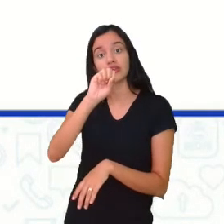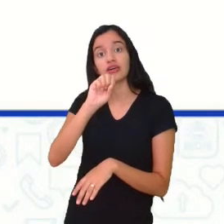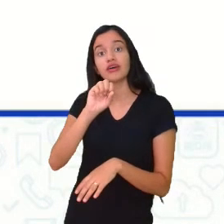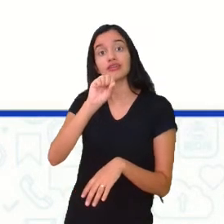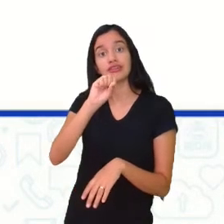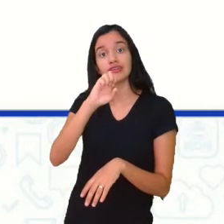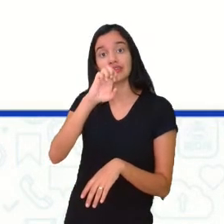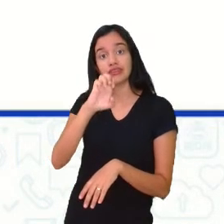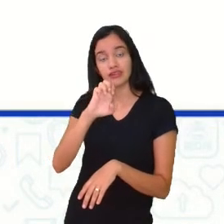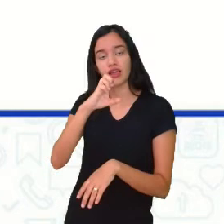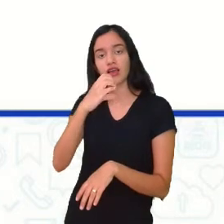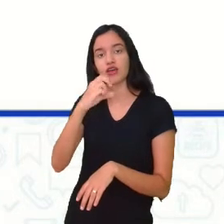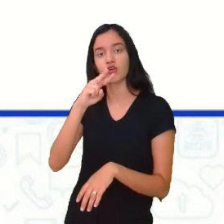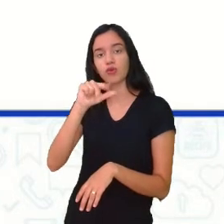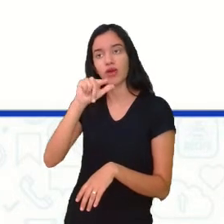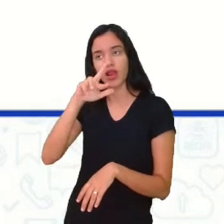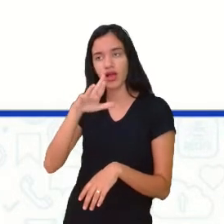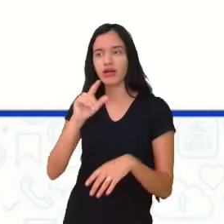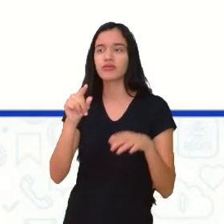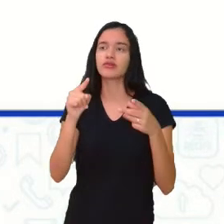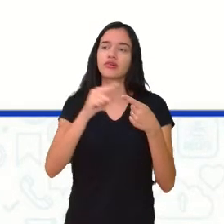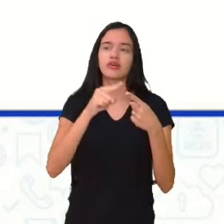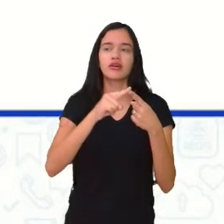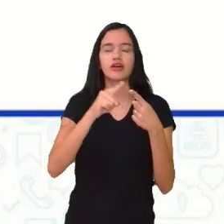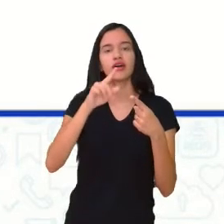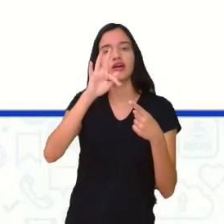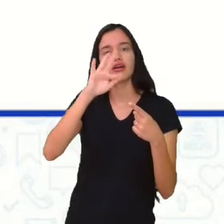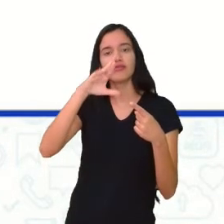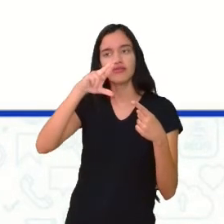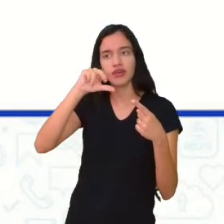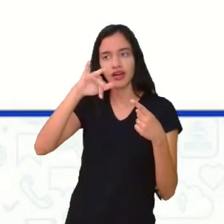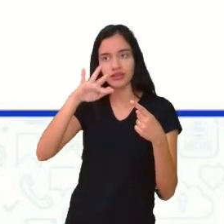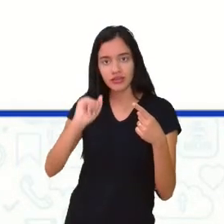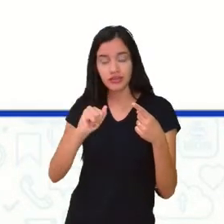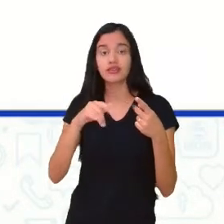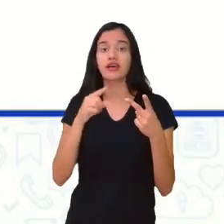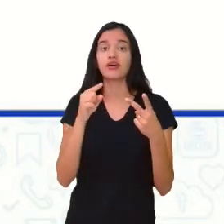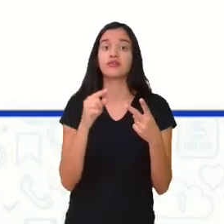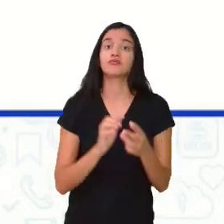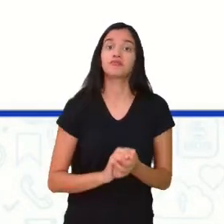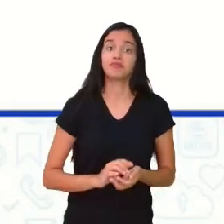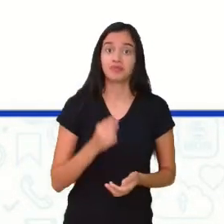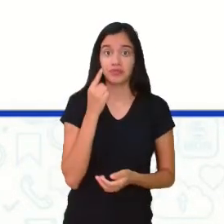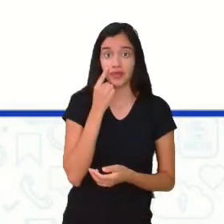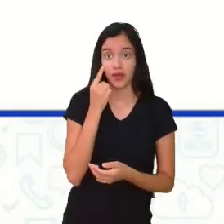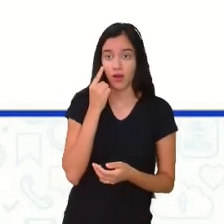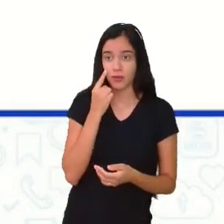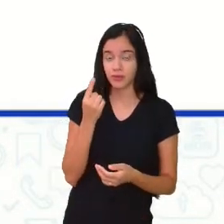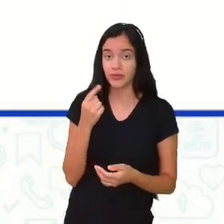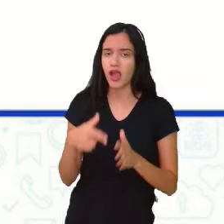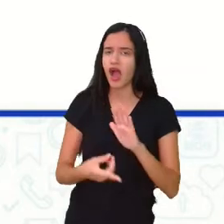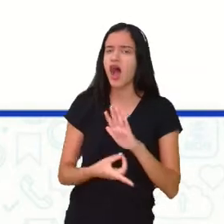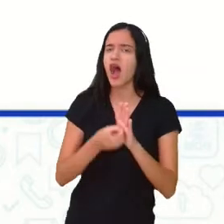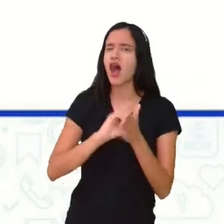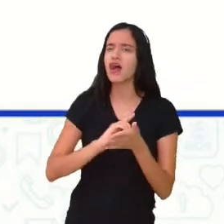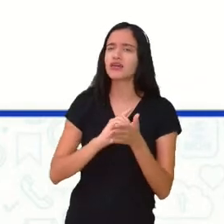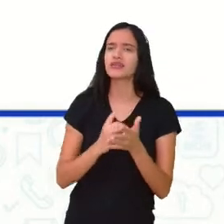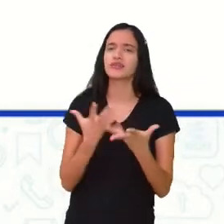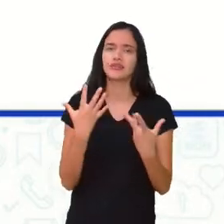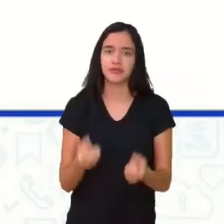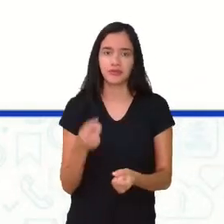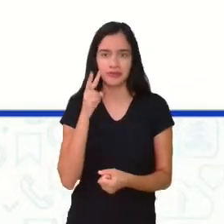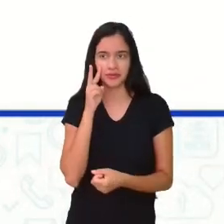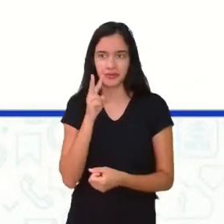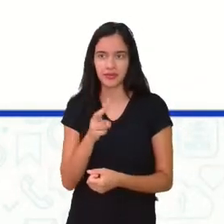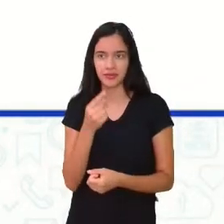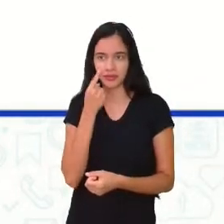farsa, a soti e os autos. Vamos ver um pouquinho sobre eles. Antes disso, vamos ver um pedacinho de